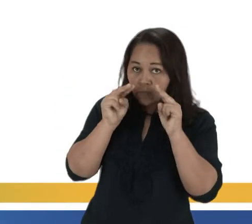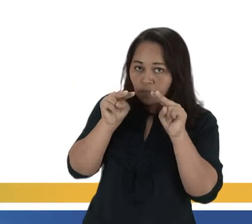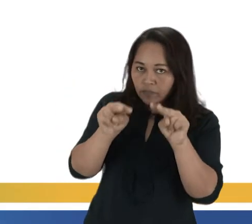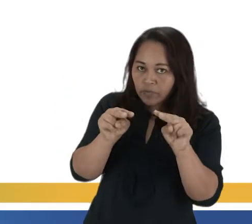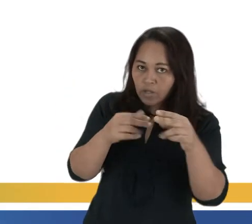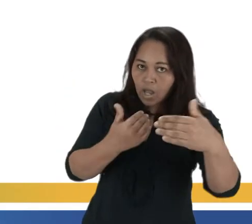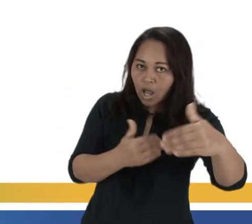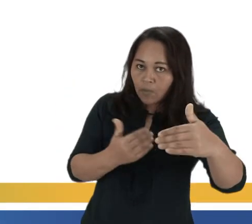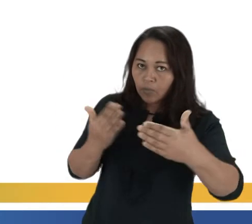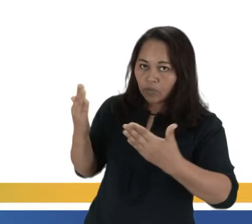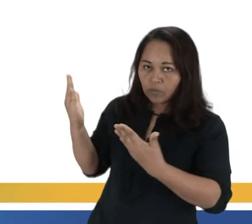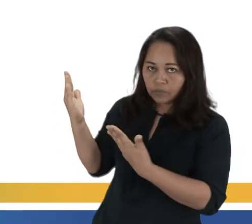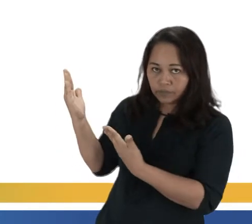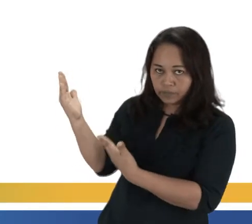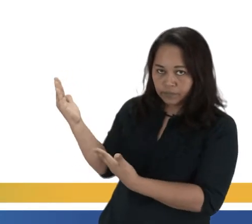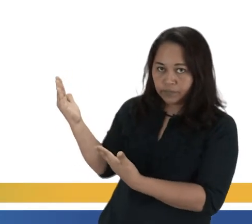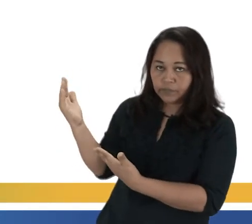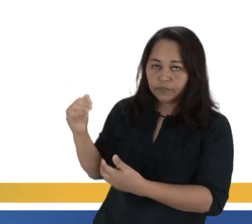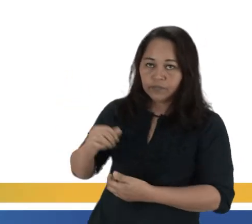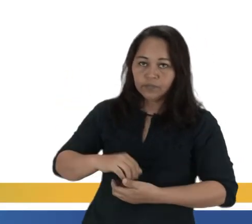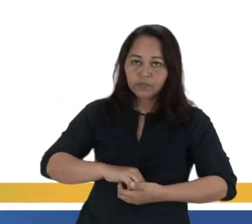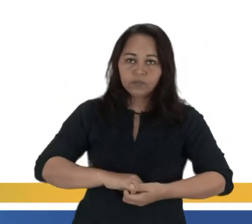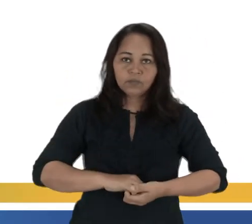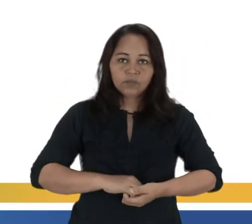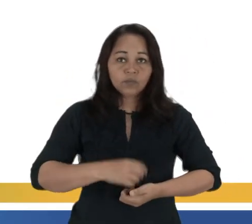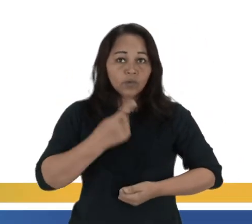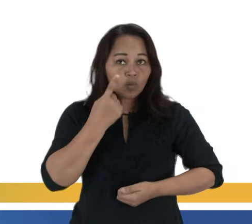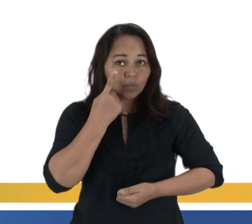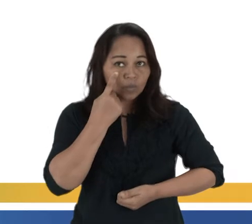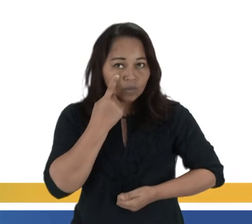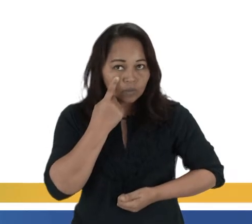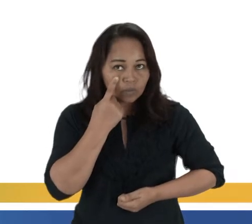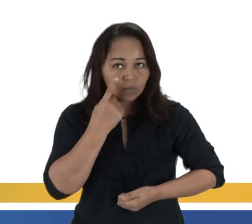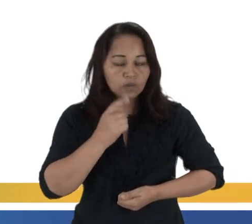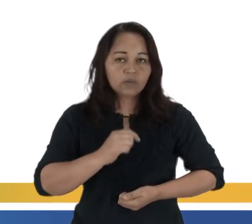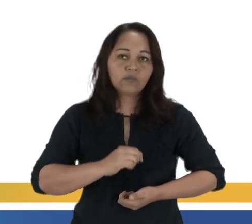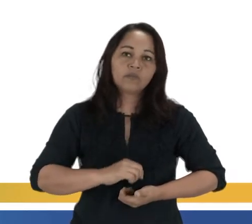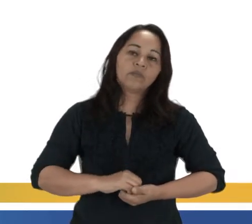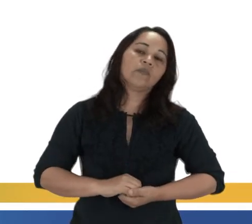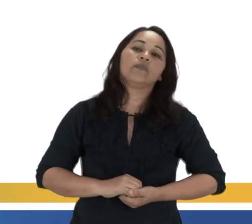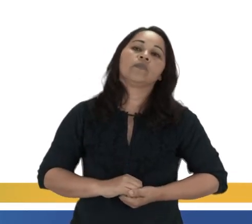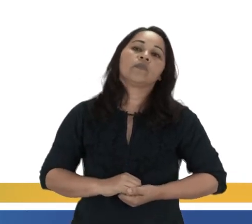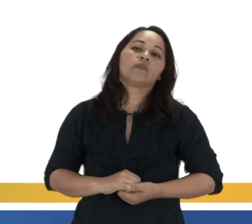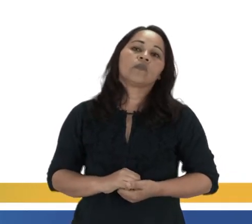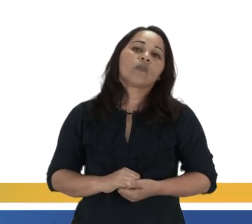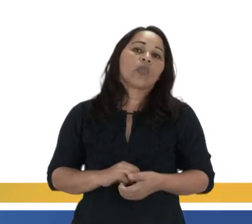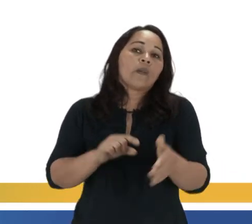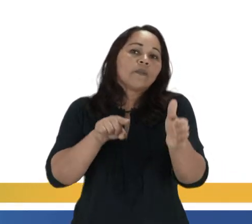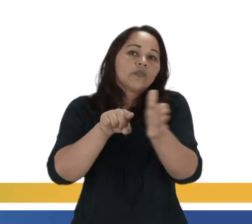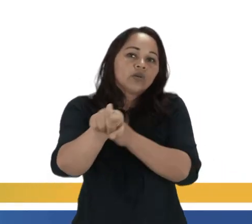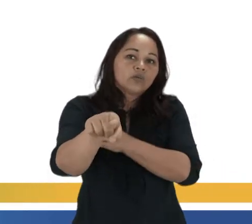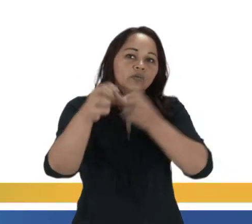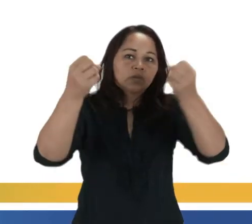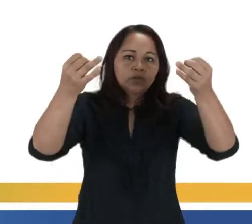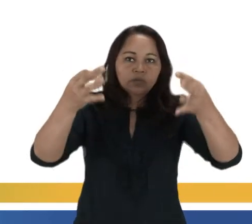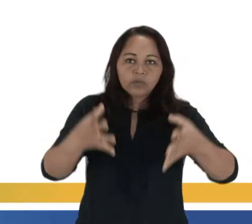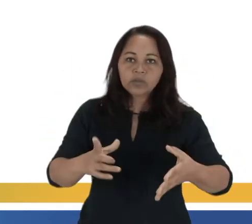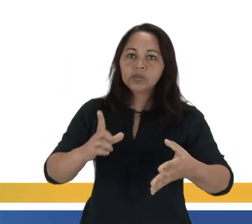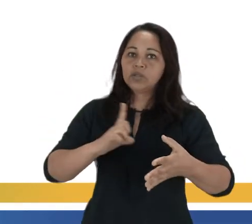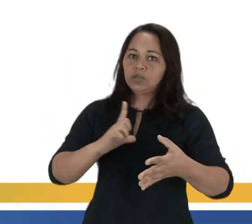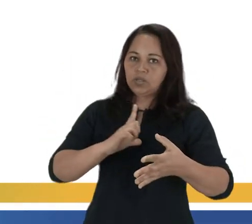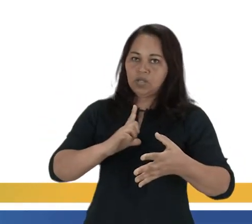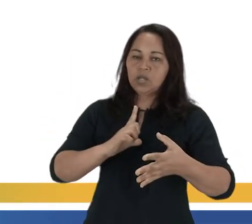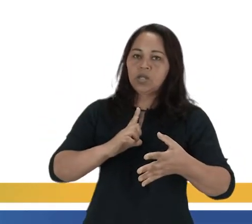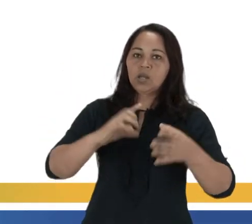problema. Volta aí na sua tela. Então, olha só, o problema diz que alguns modelos de rádio eles são protegidos